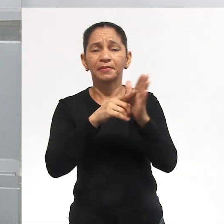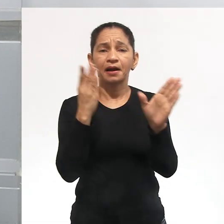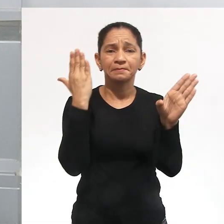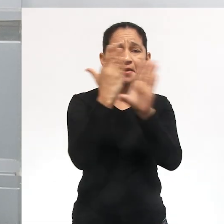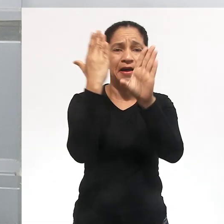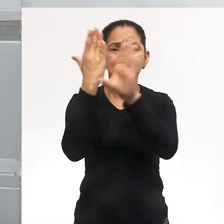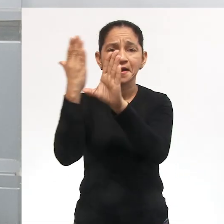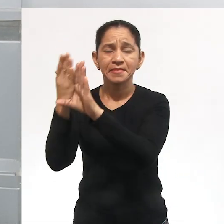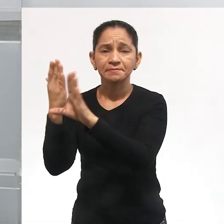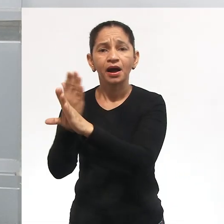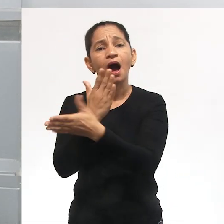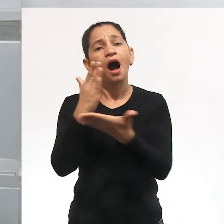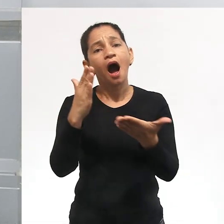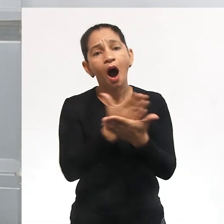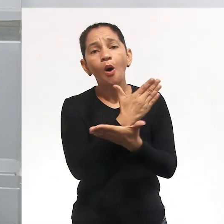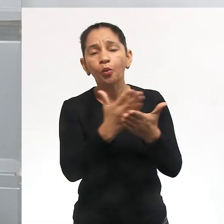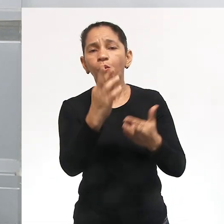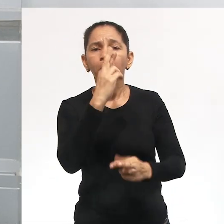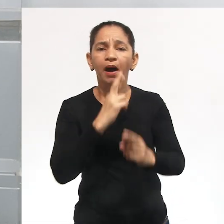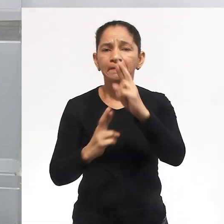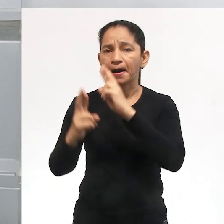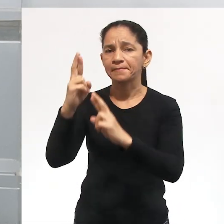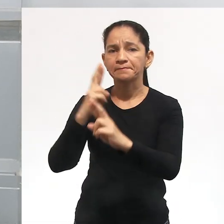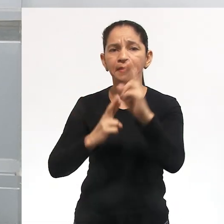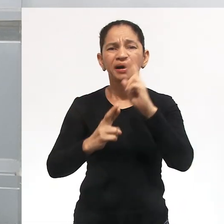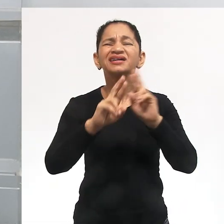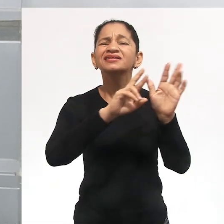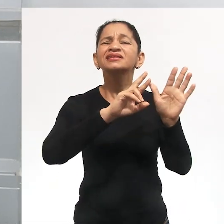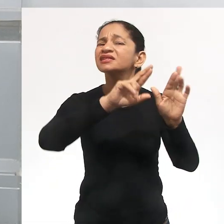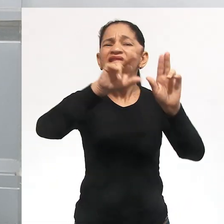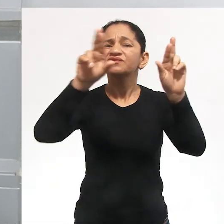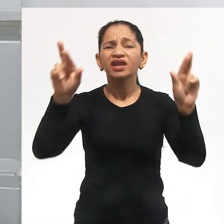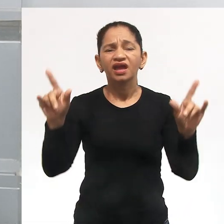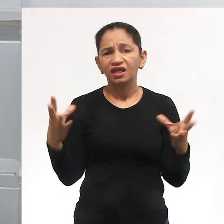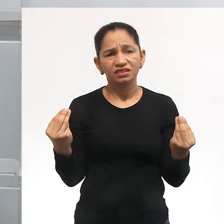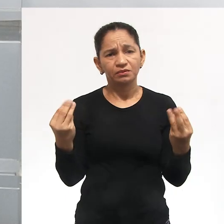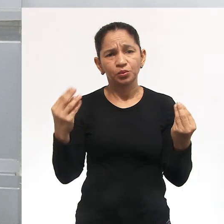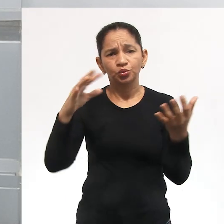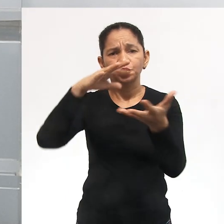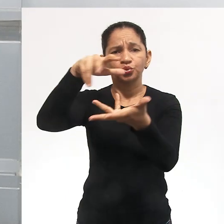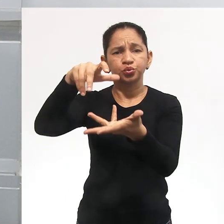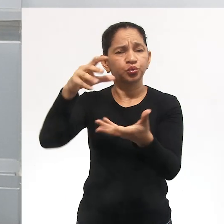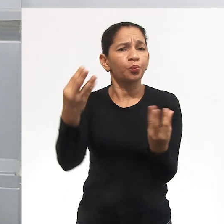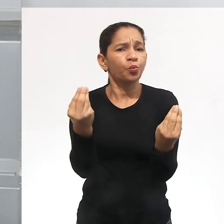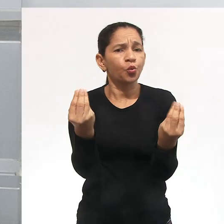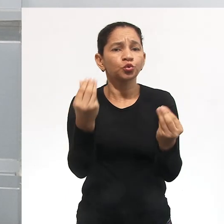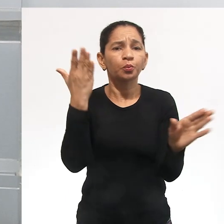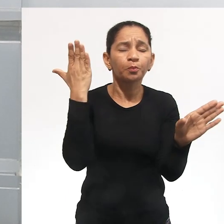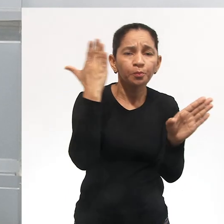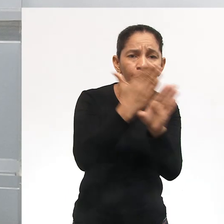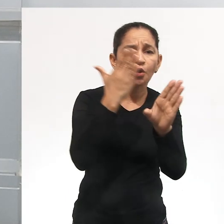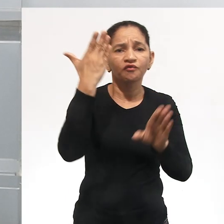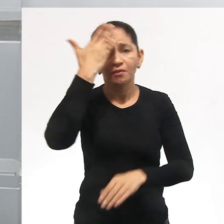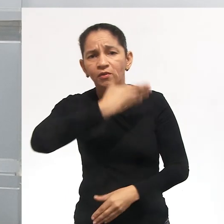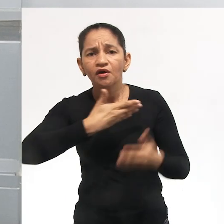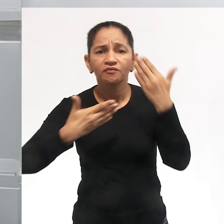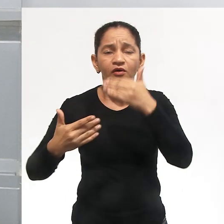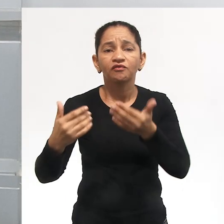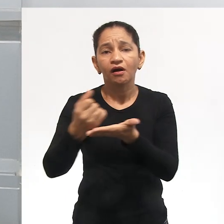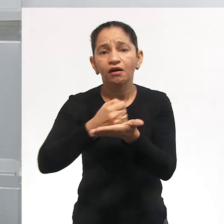pesquisas que foram evidenciadas por resultados e pesquisas de vários cientistas do mundo todo puderam